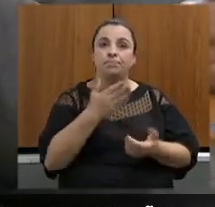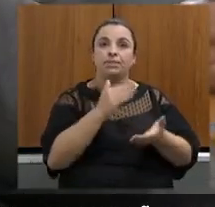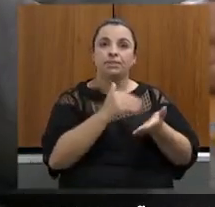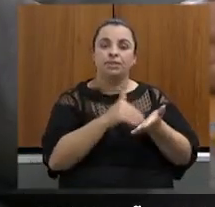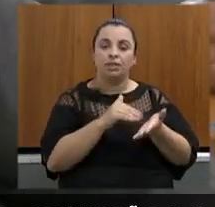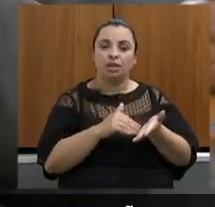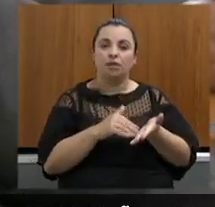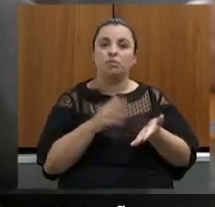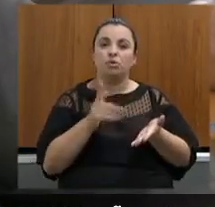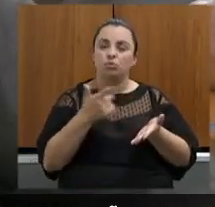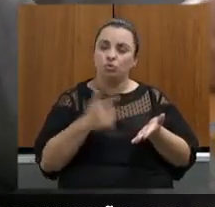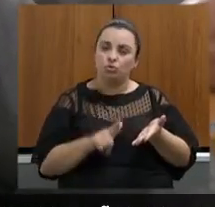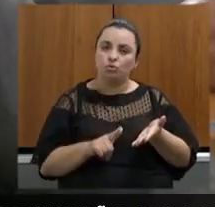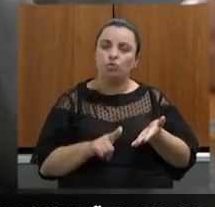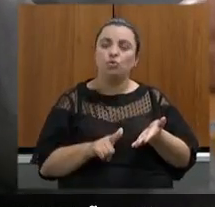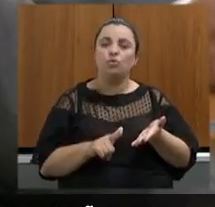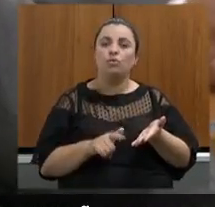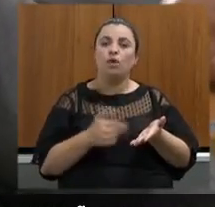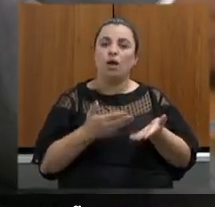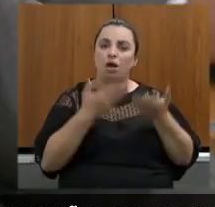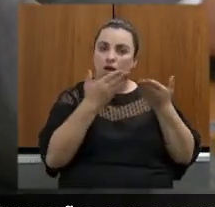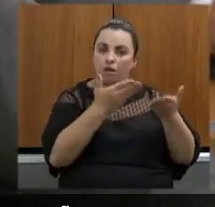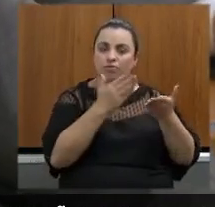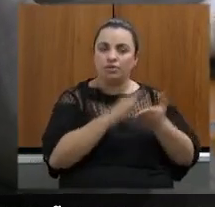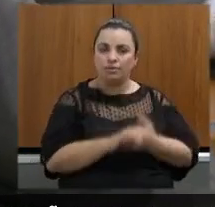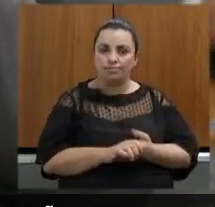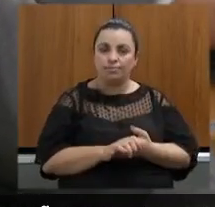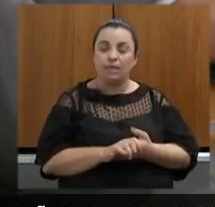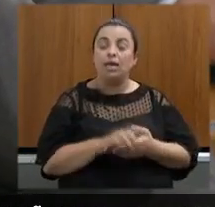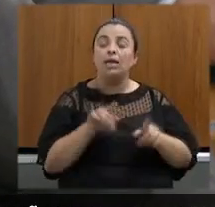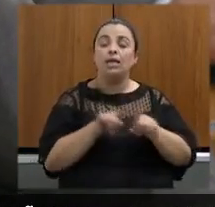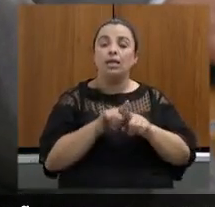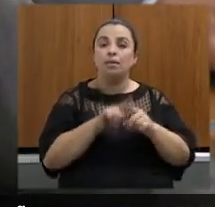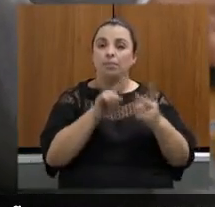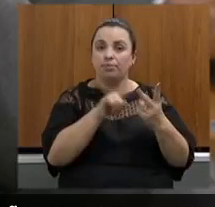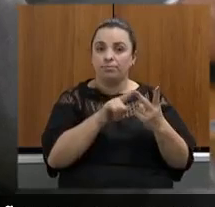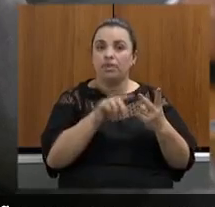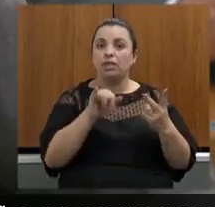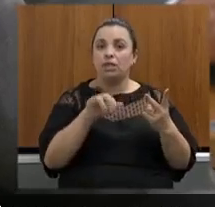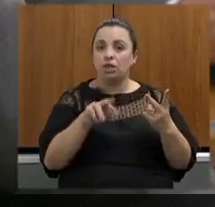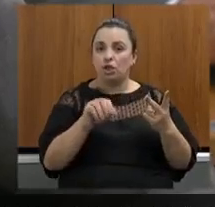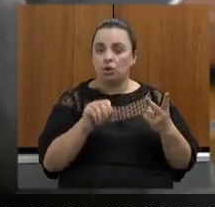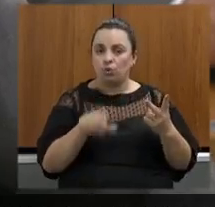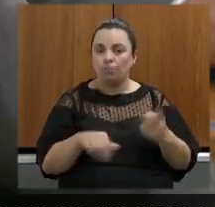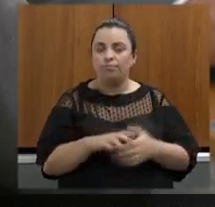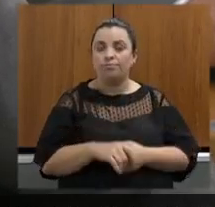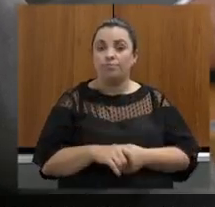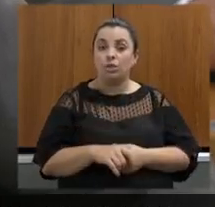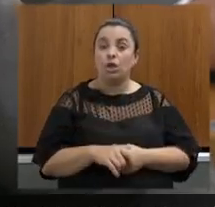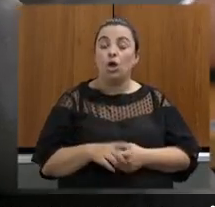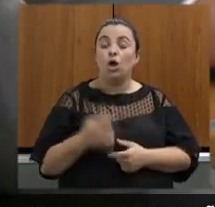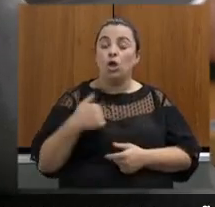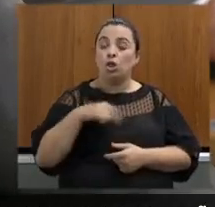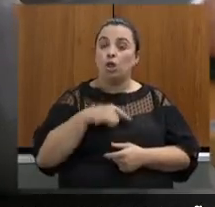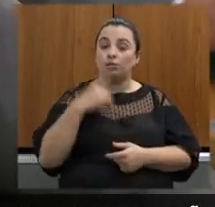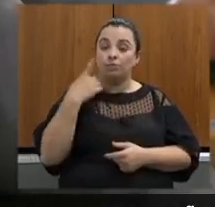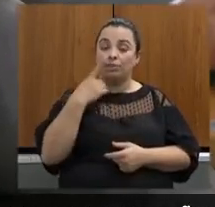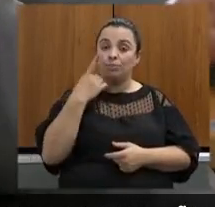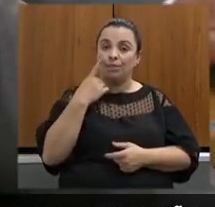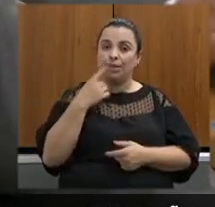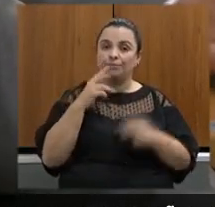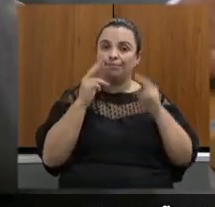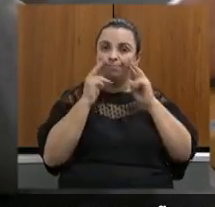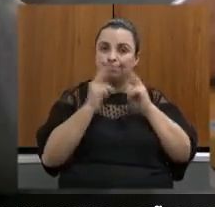fazer um novo apelo no senhora E ao secretário e correto a visão que nós temos o lado de Cássio já tá e não é essa